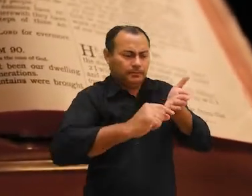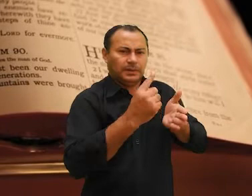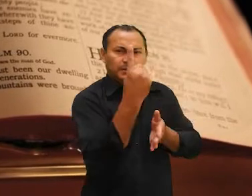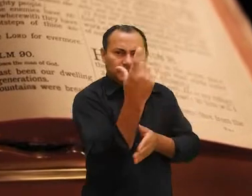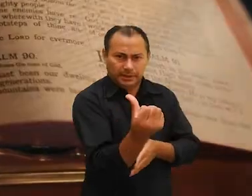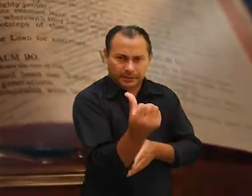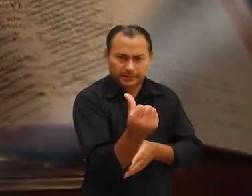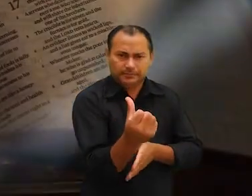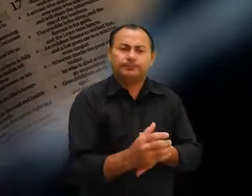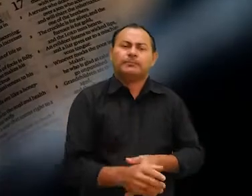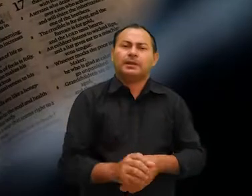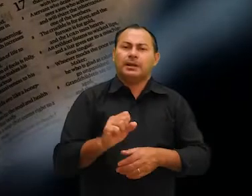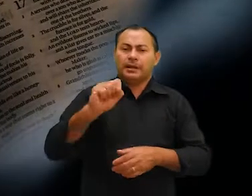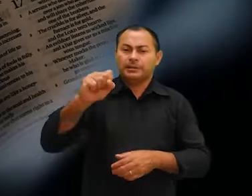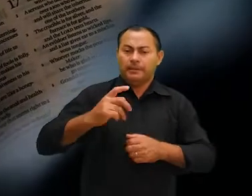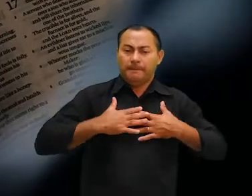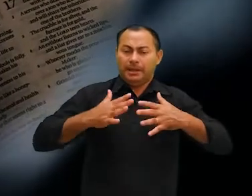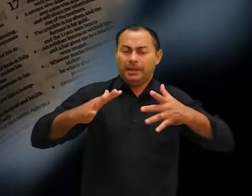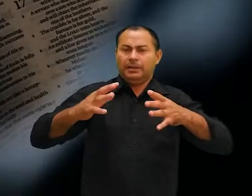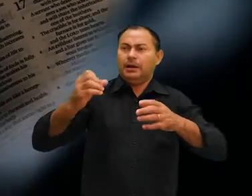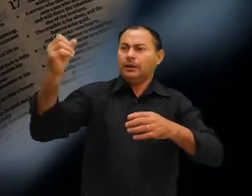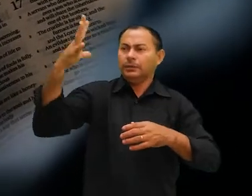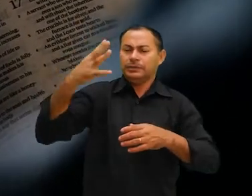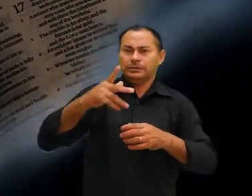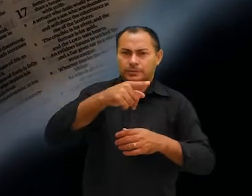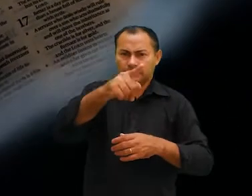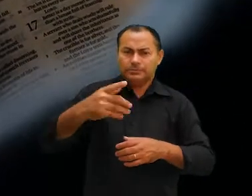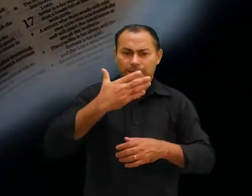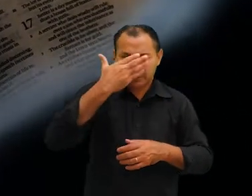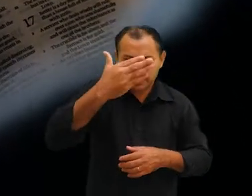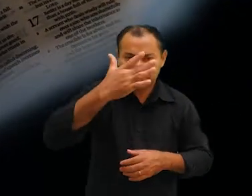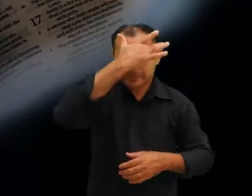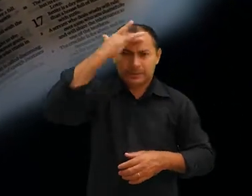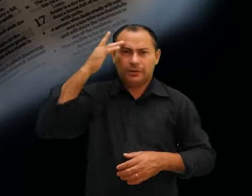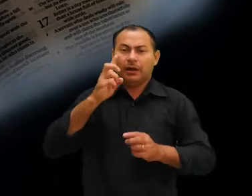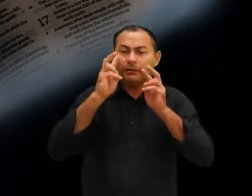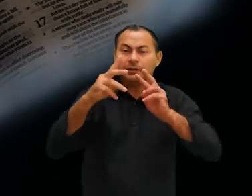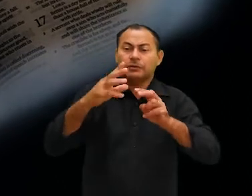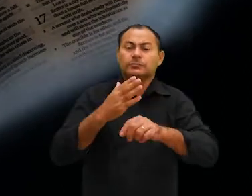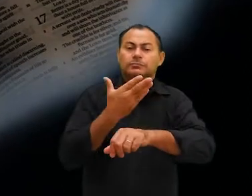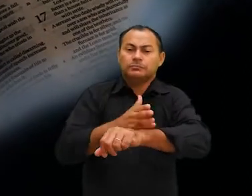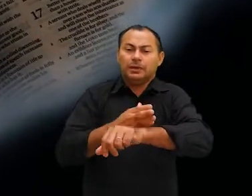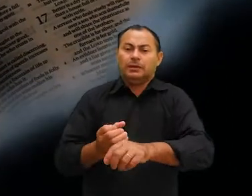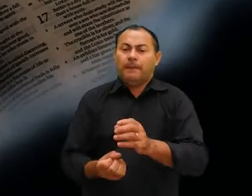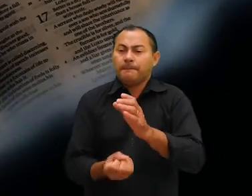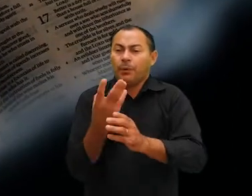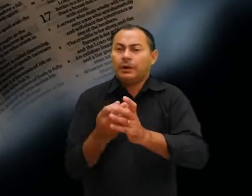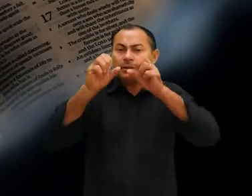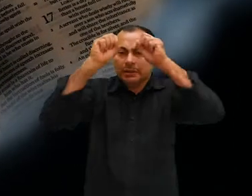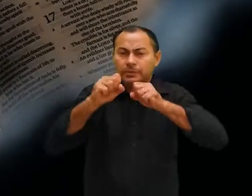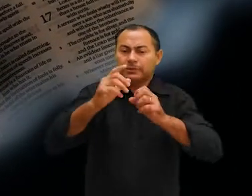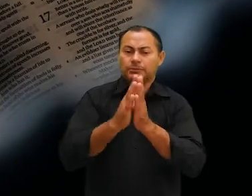no Versículo 16 assim brilhe a luz de vocês diante dos homens para que Vejam as suas boas obras e glorifiquem